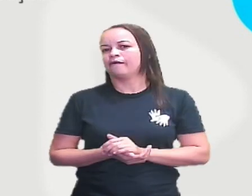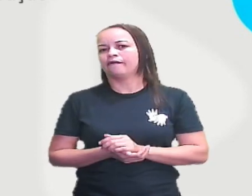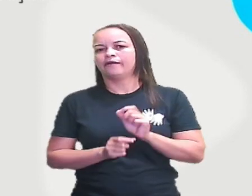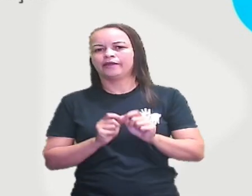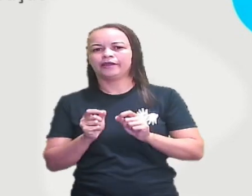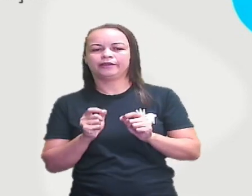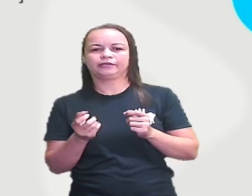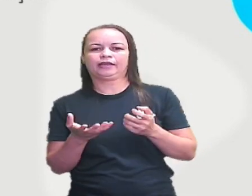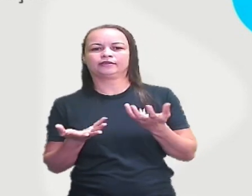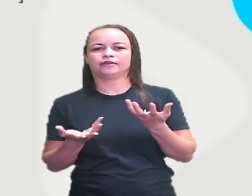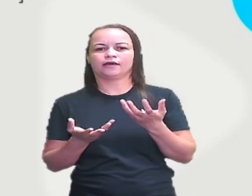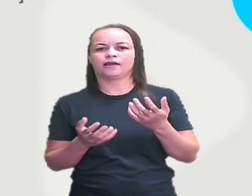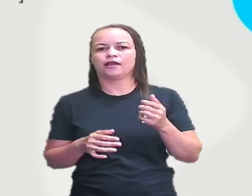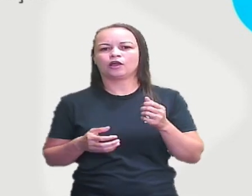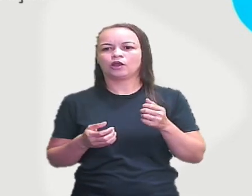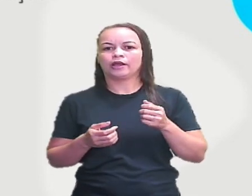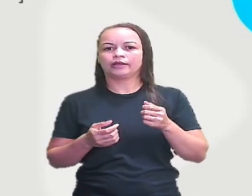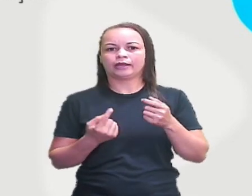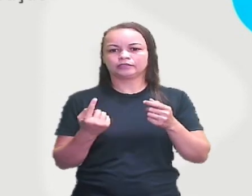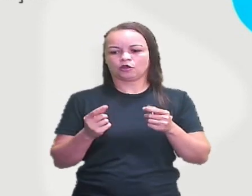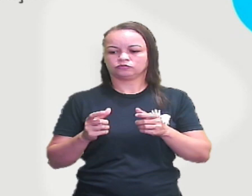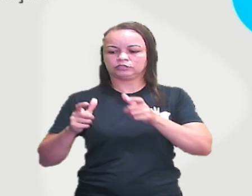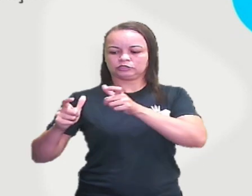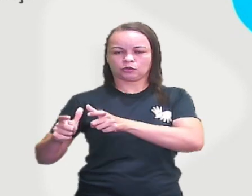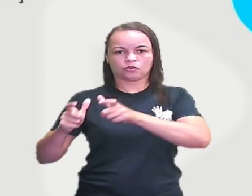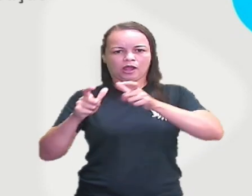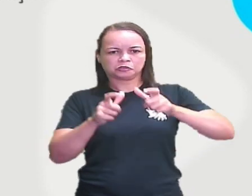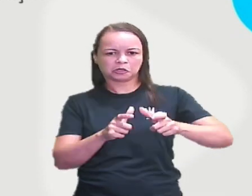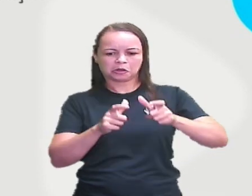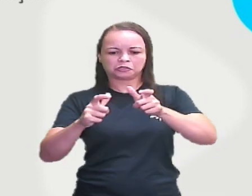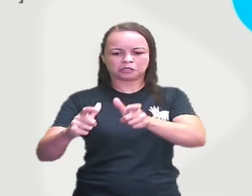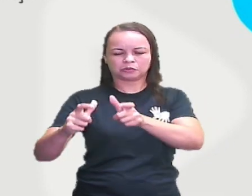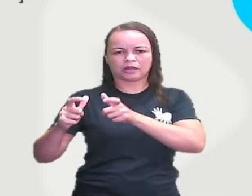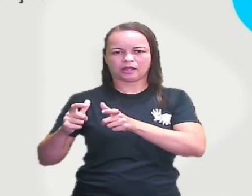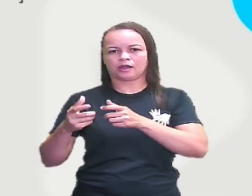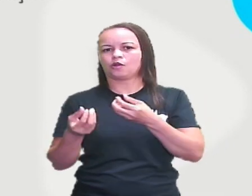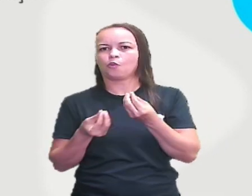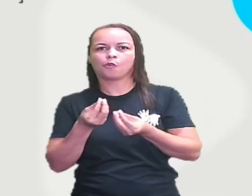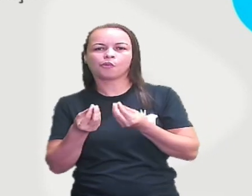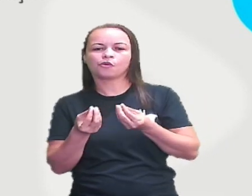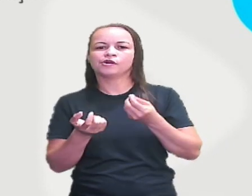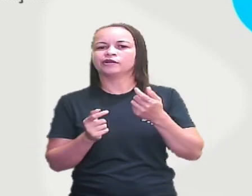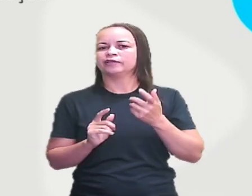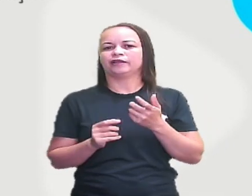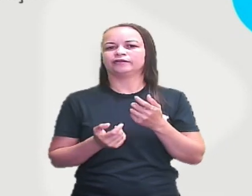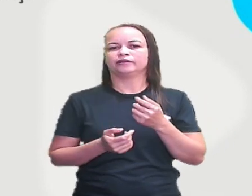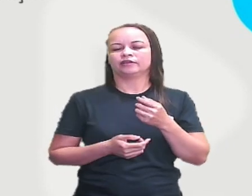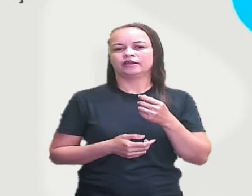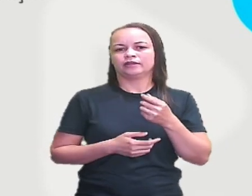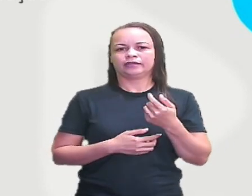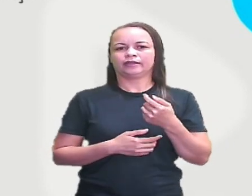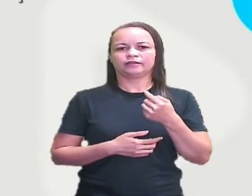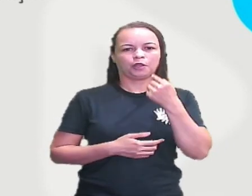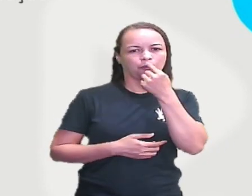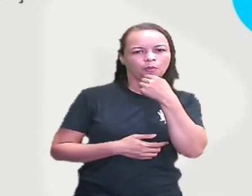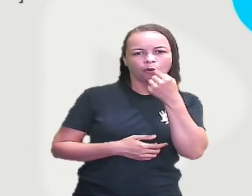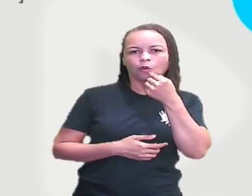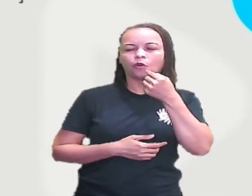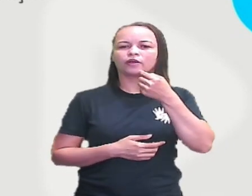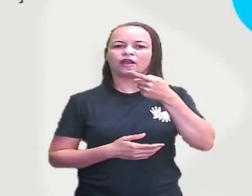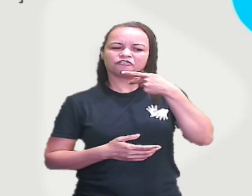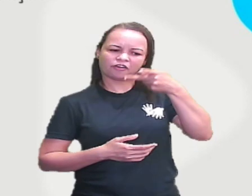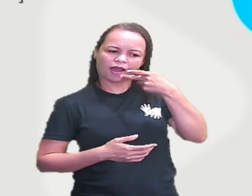seu galho, ok? Quem tem boca vai a Roma, né? Então, essas